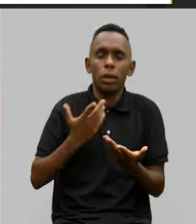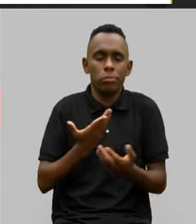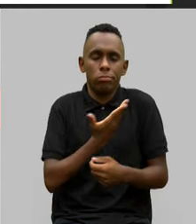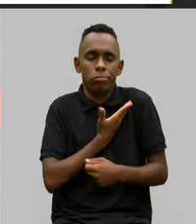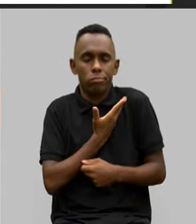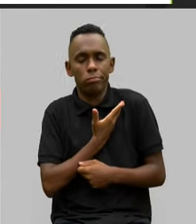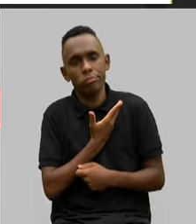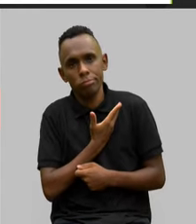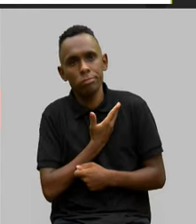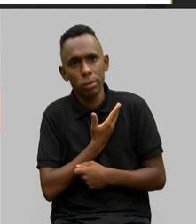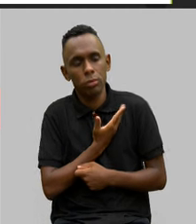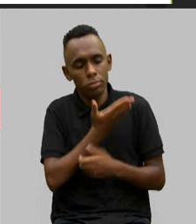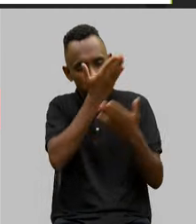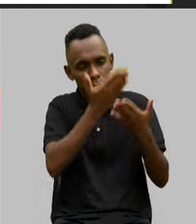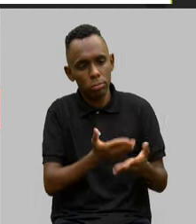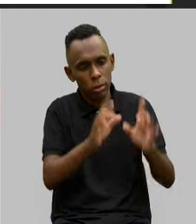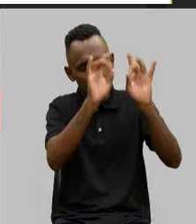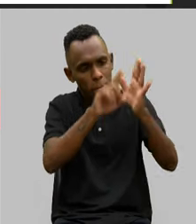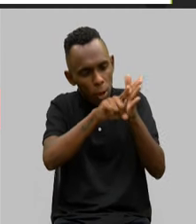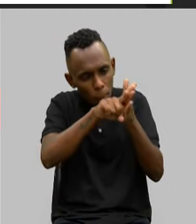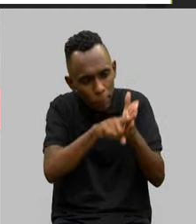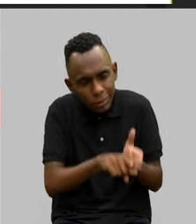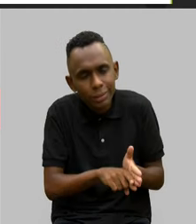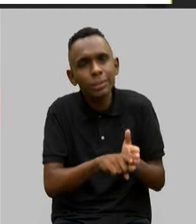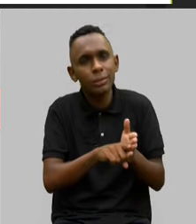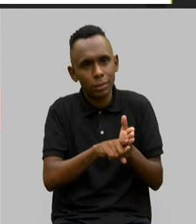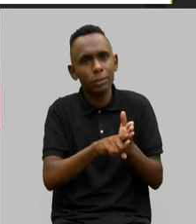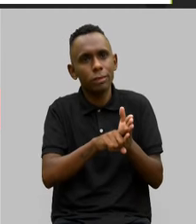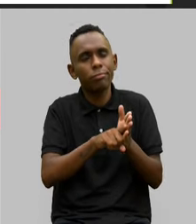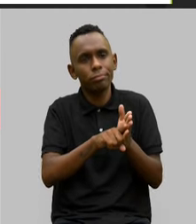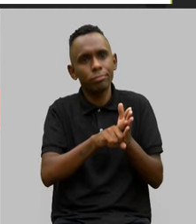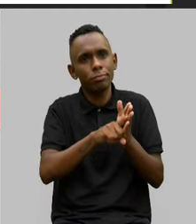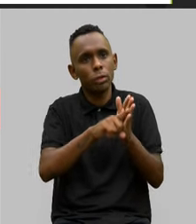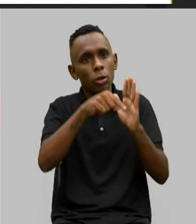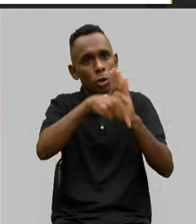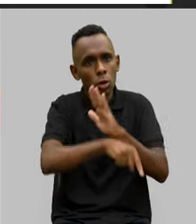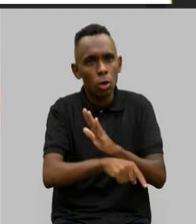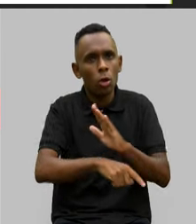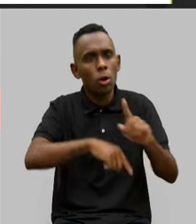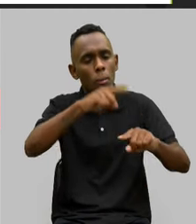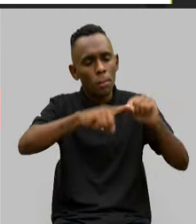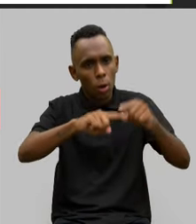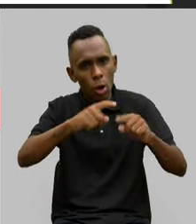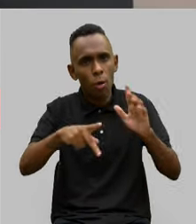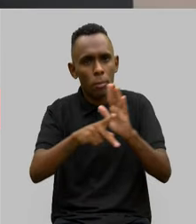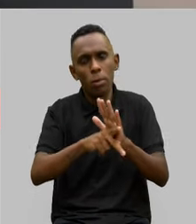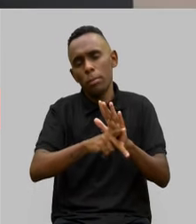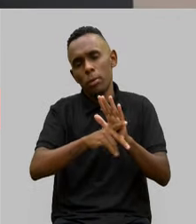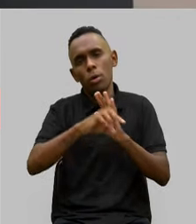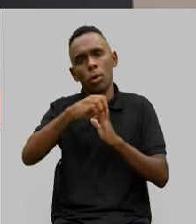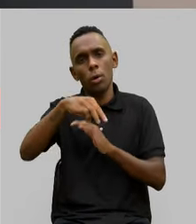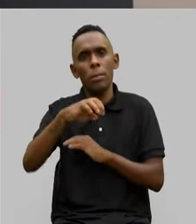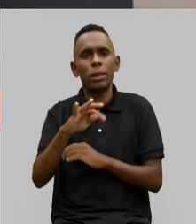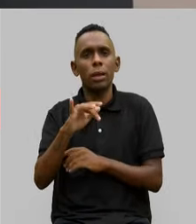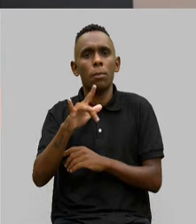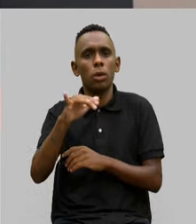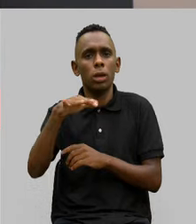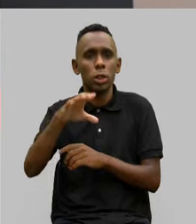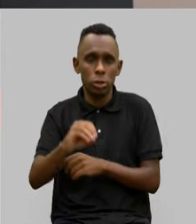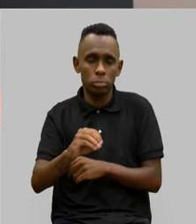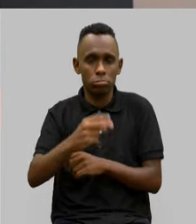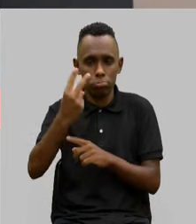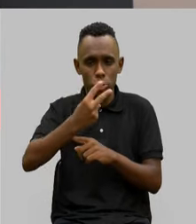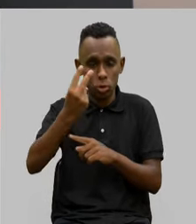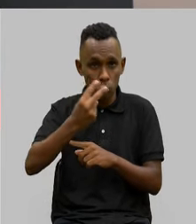que especializado na área de eh produtos do met secundrio o